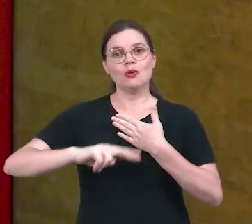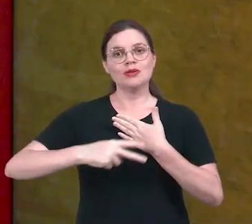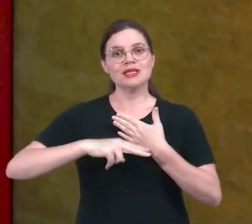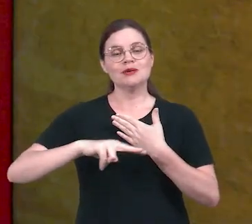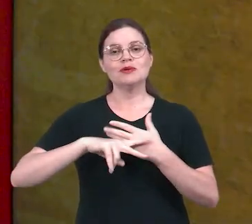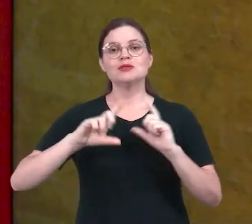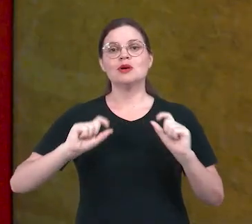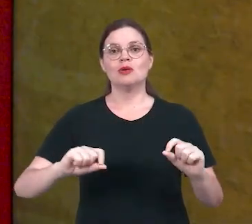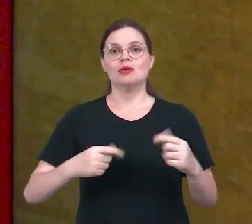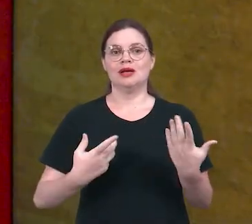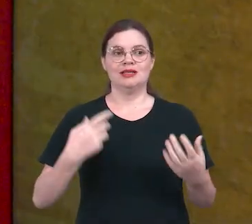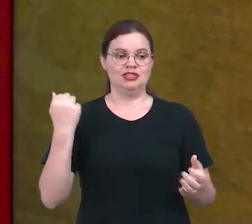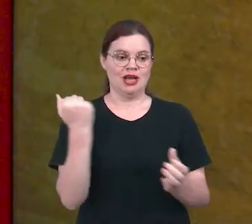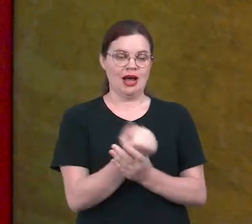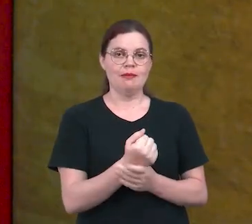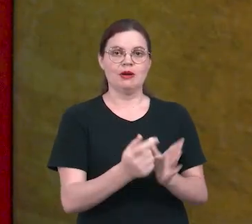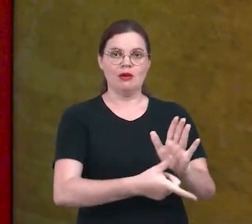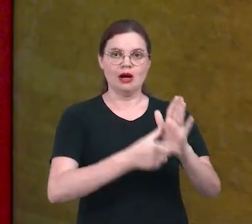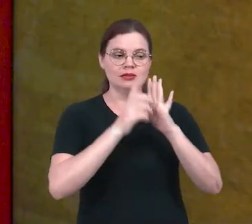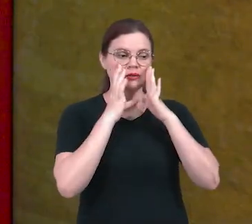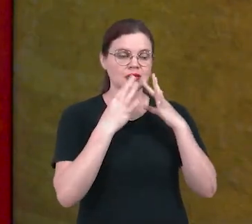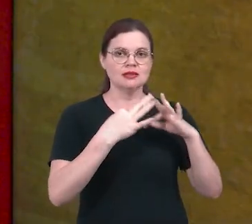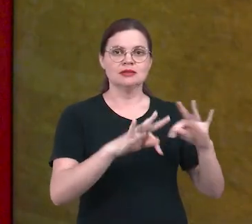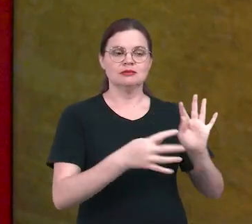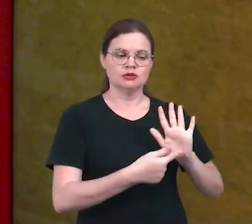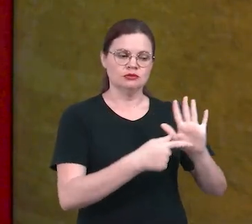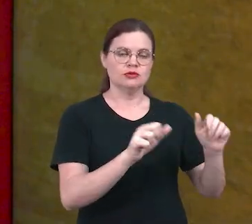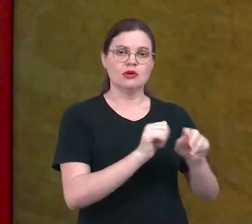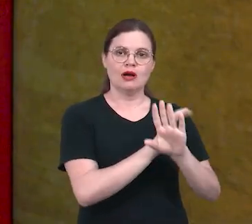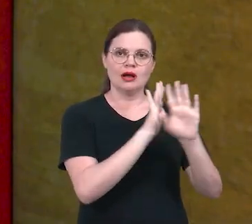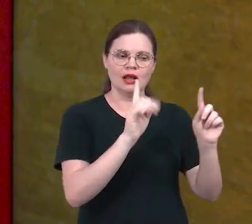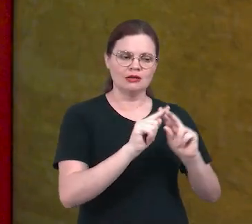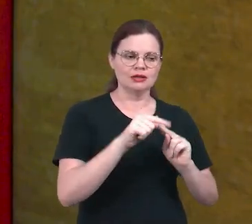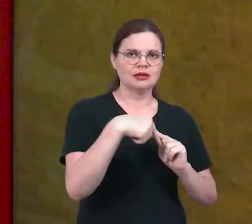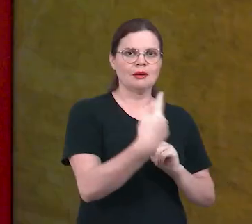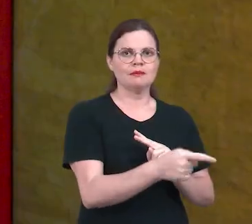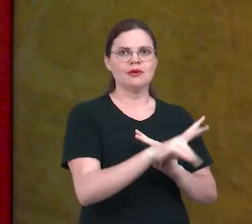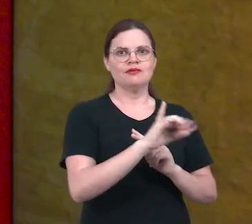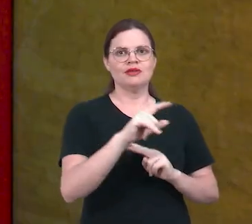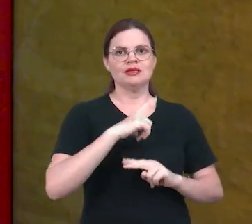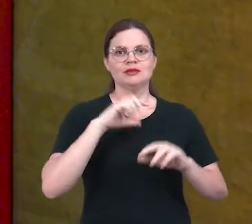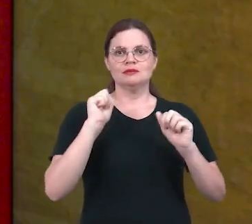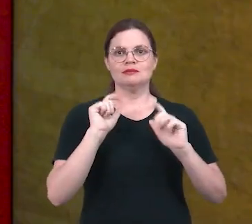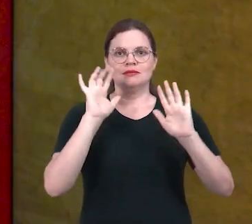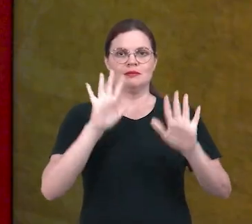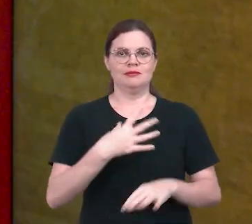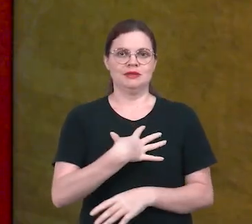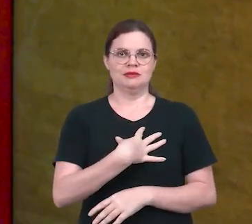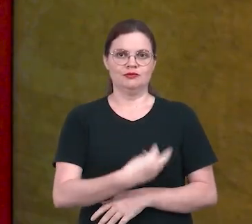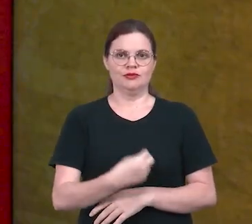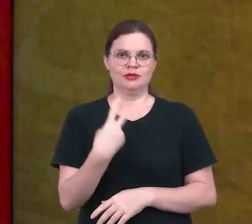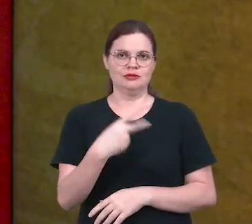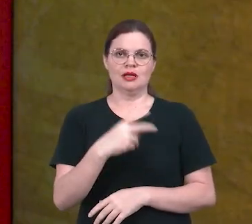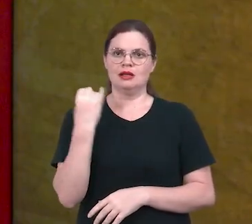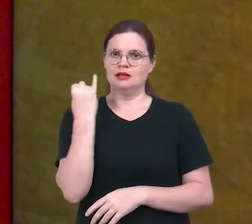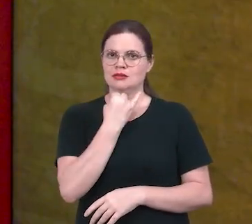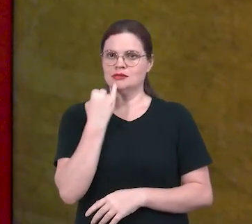consequência da postura de Abraão. E isso veio se tornar uma bênção na vida de Isaac e